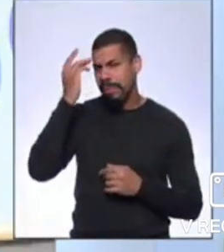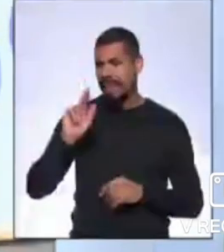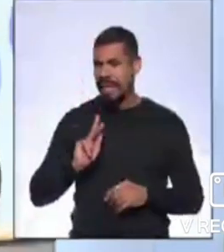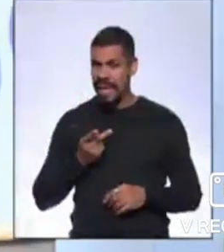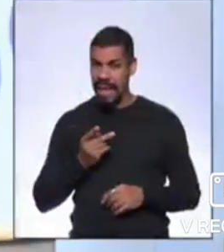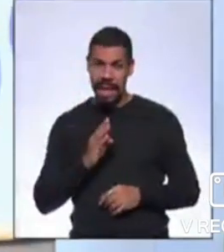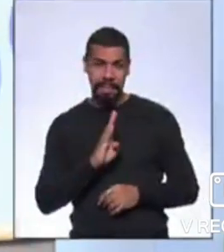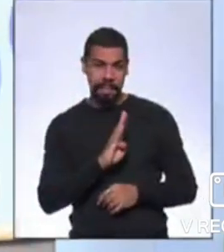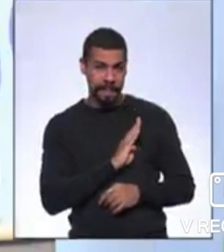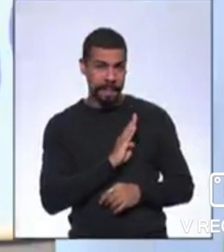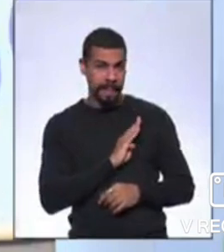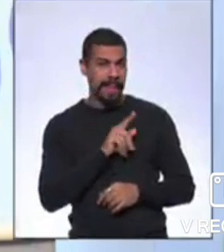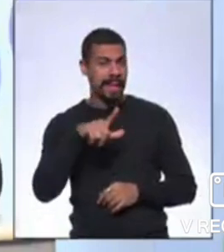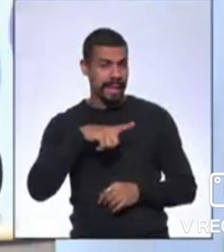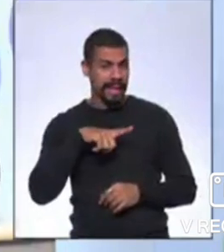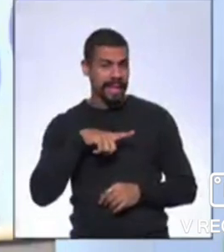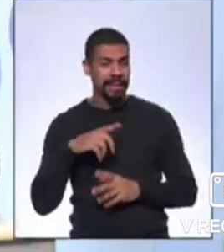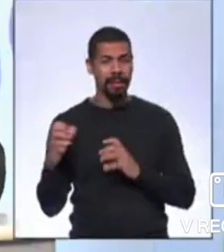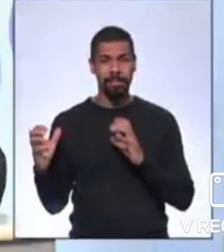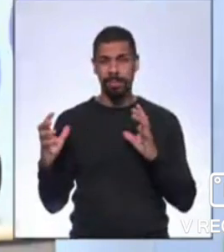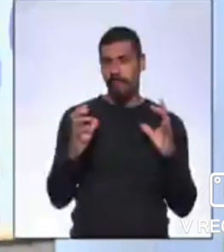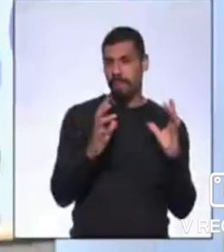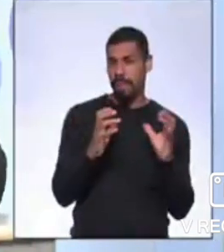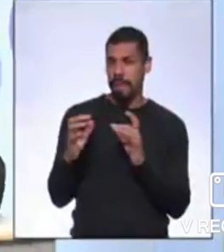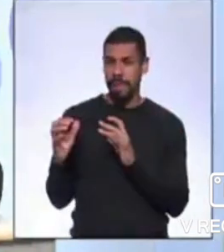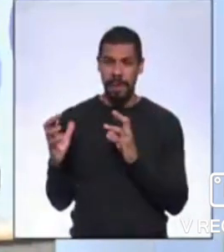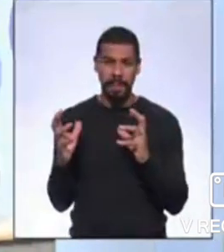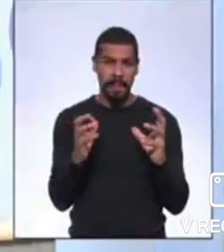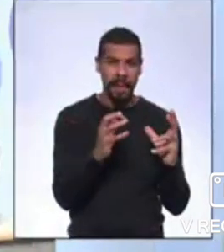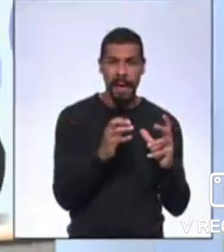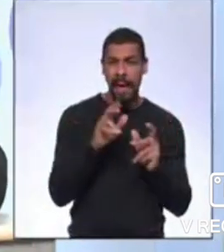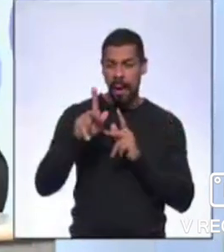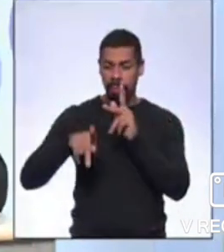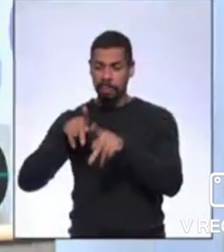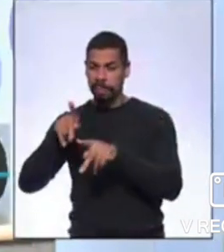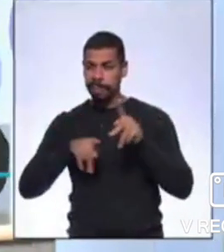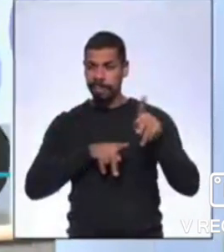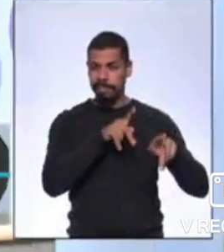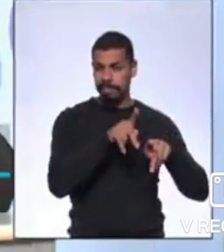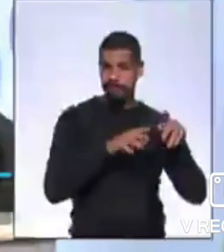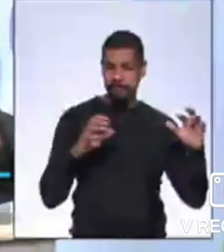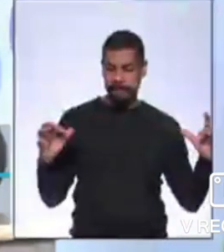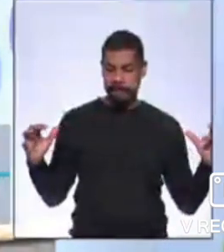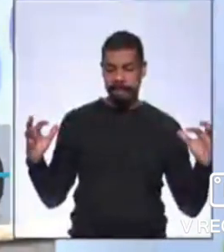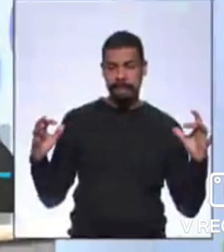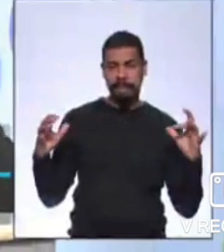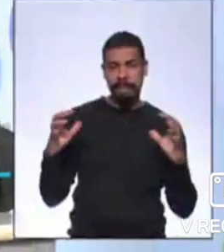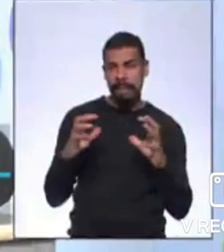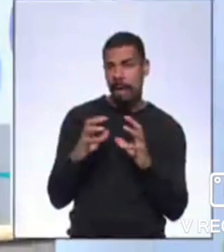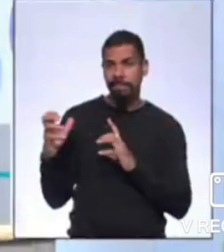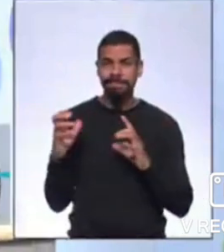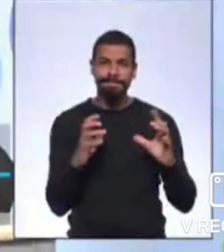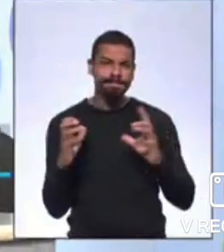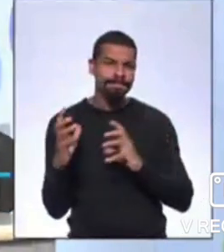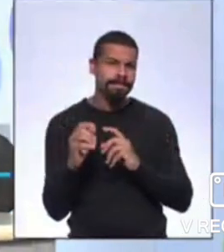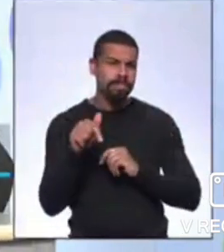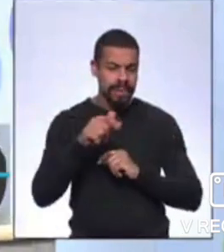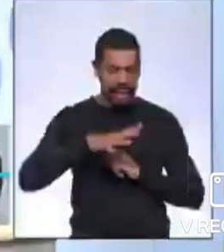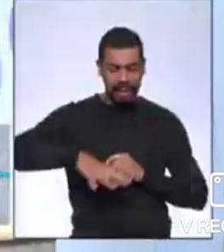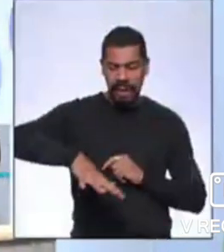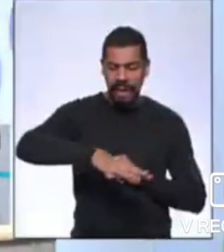as guerras ali, as disputas contra os filiseus, ferezeus, jebuseus e outros povos que estavam ocupando a